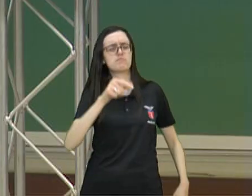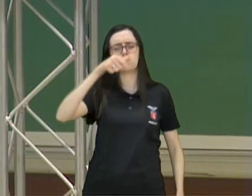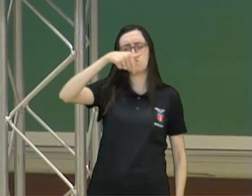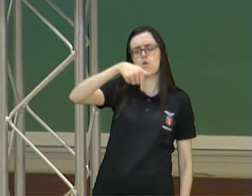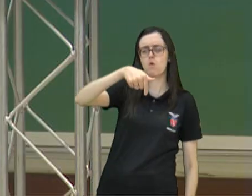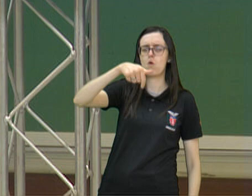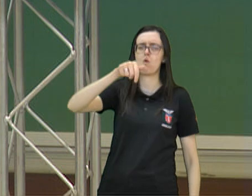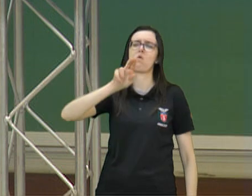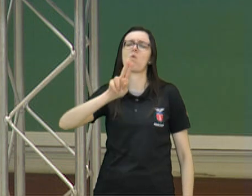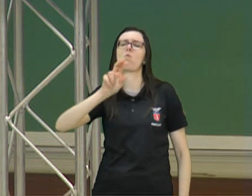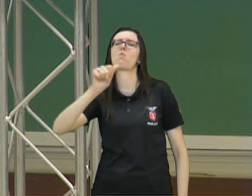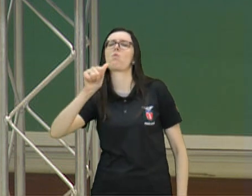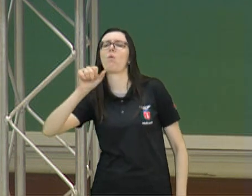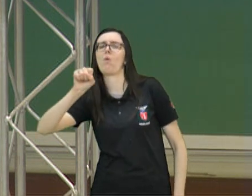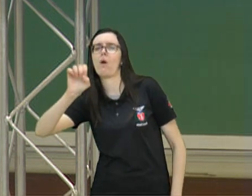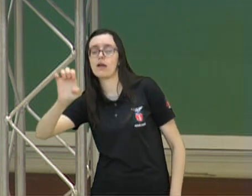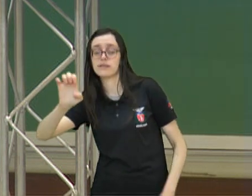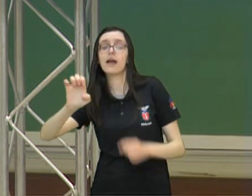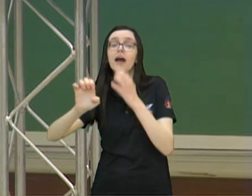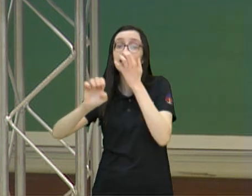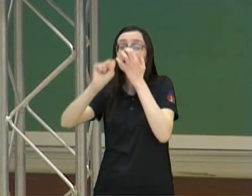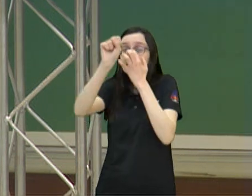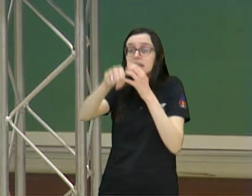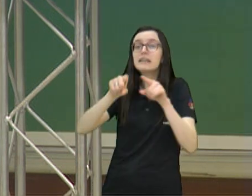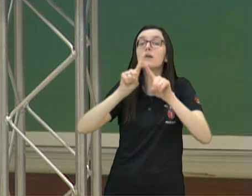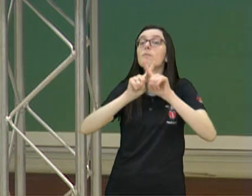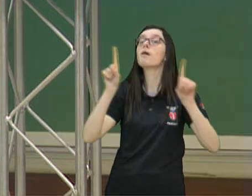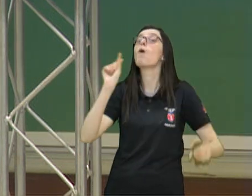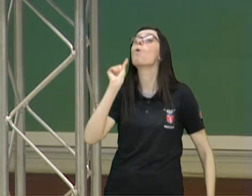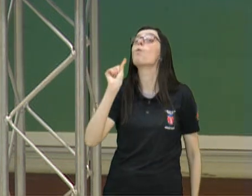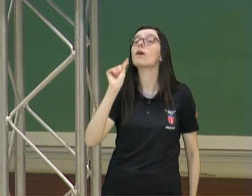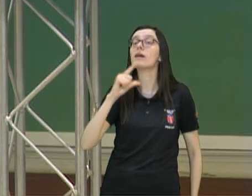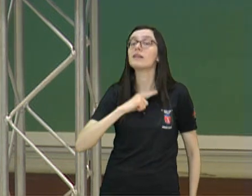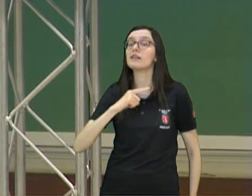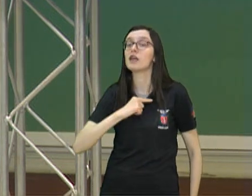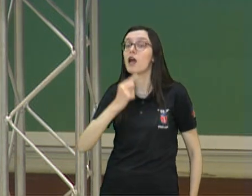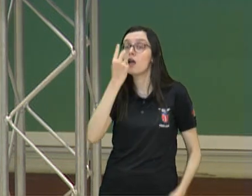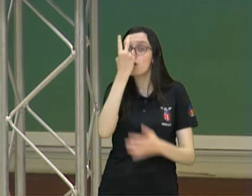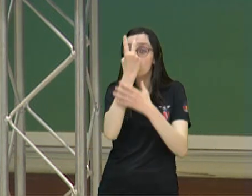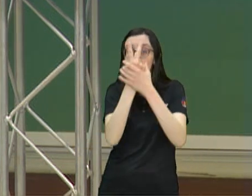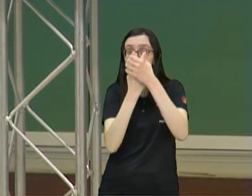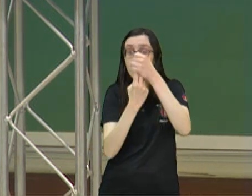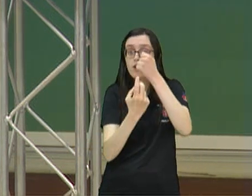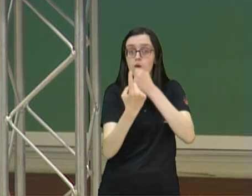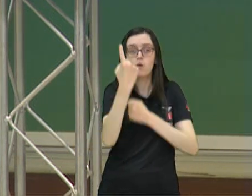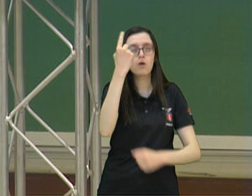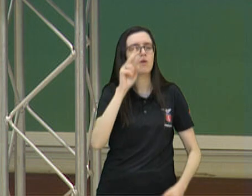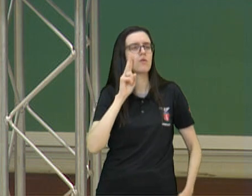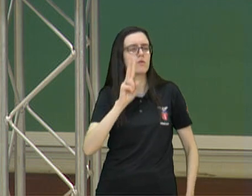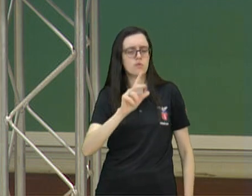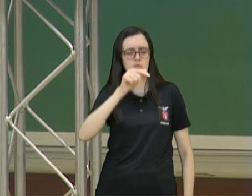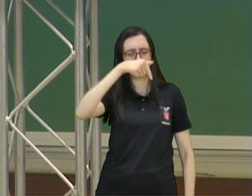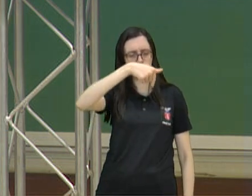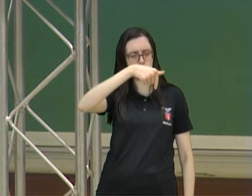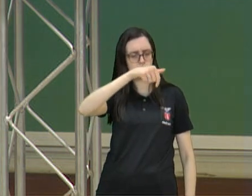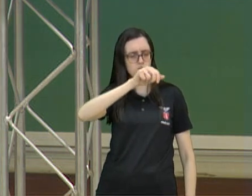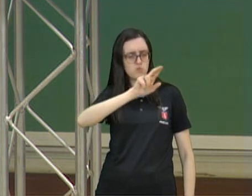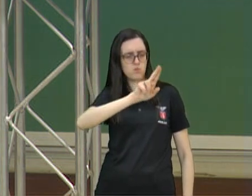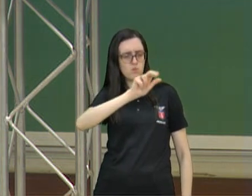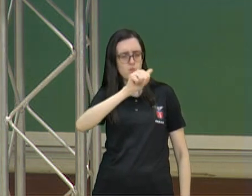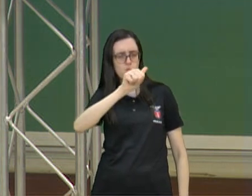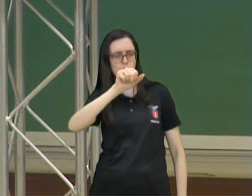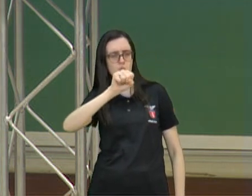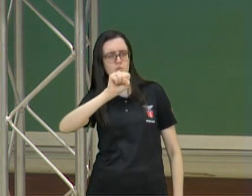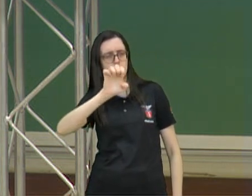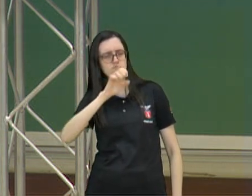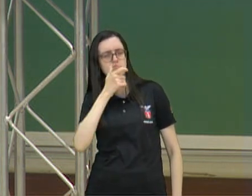não é um dígrafo? Ele vai ser um dígrafo se ele vier com um E aqui. Porque daí eu vou